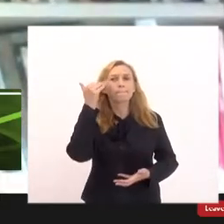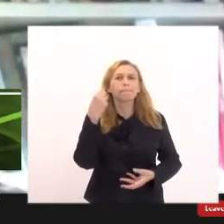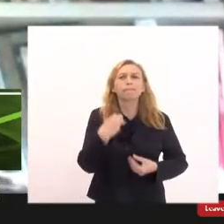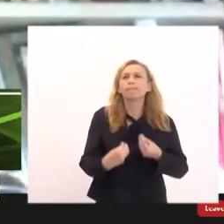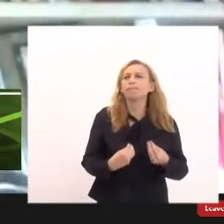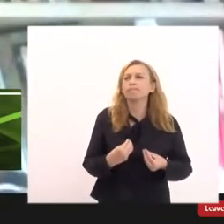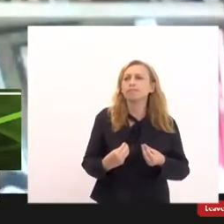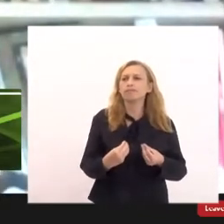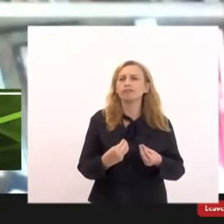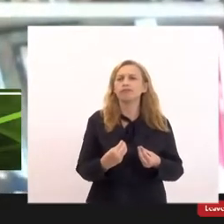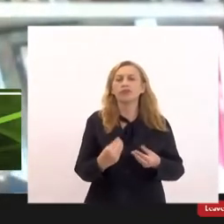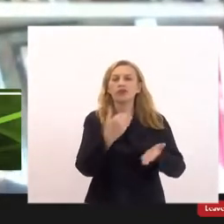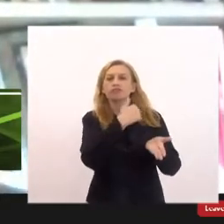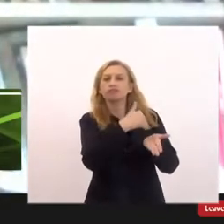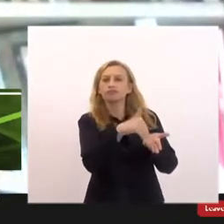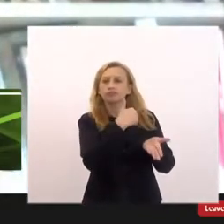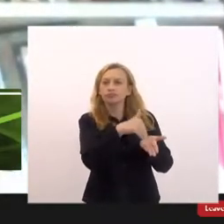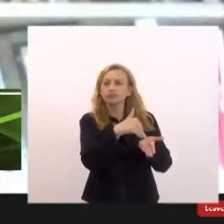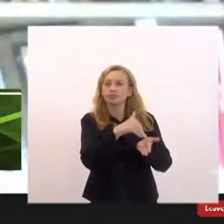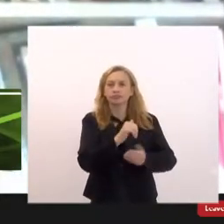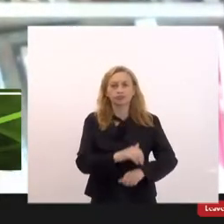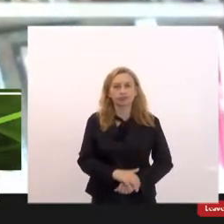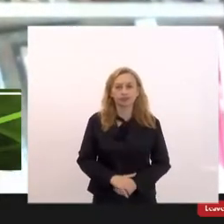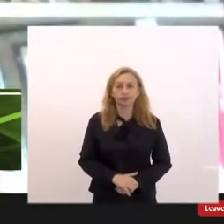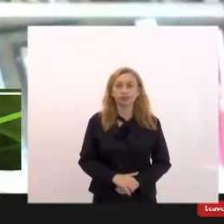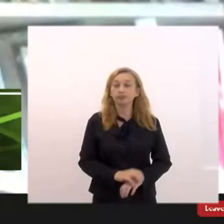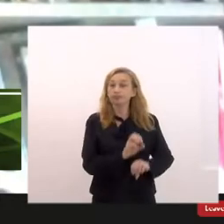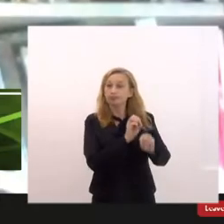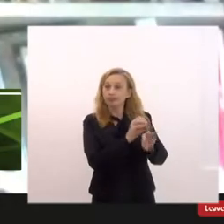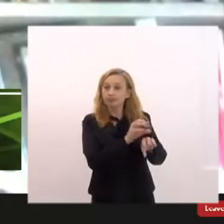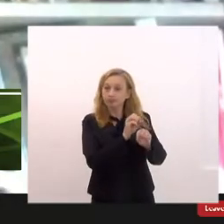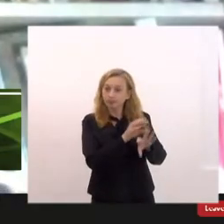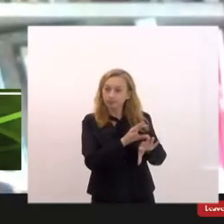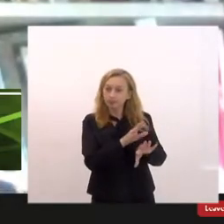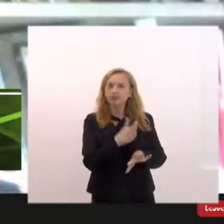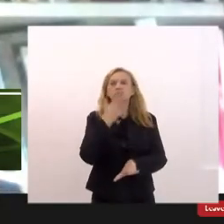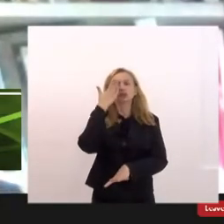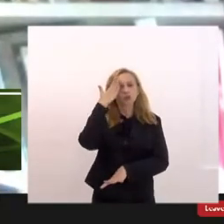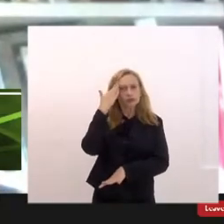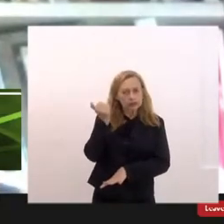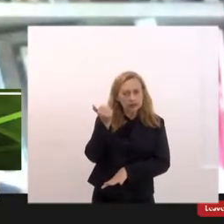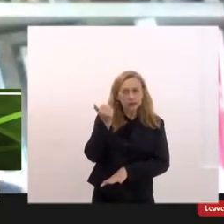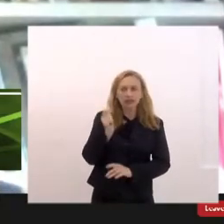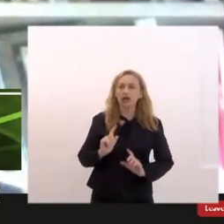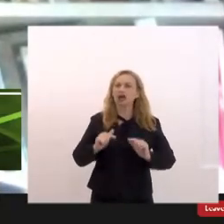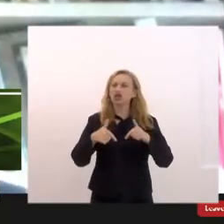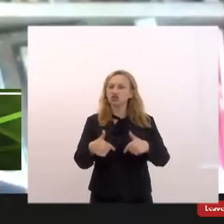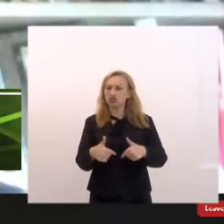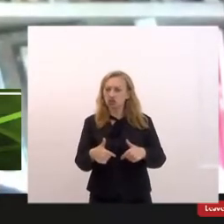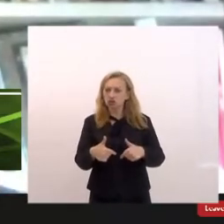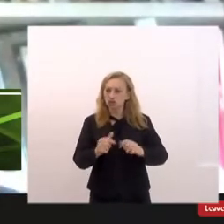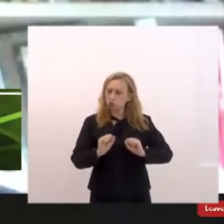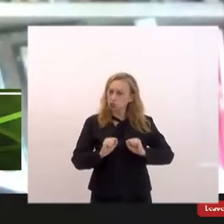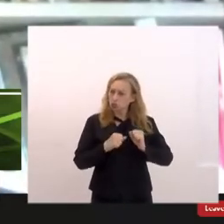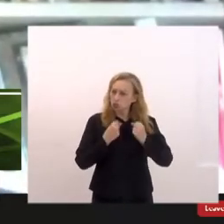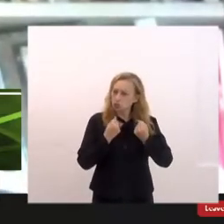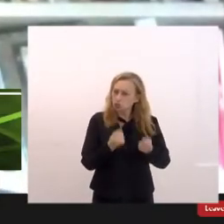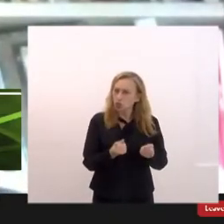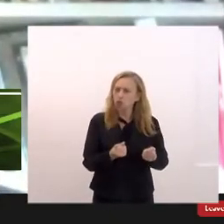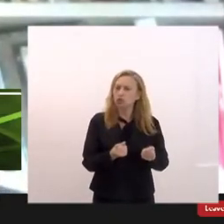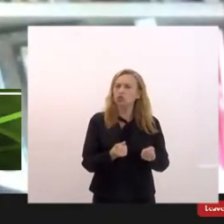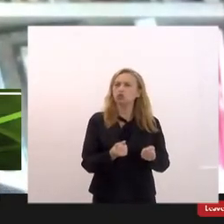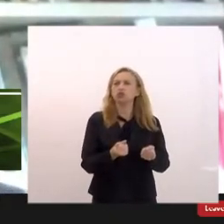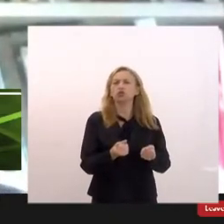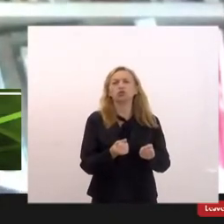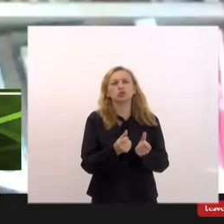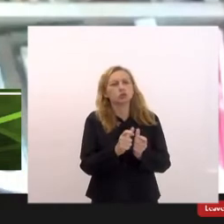forma a Secretaria de Educação, que eu sei que está fazendo um esforço